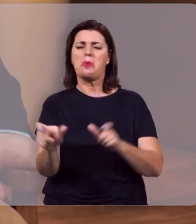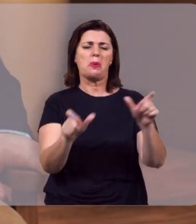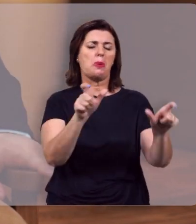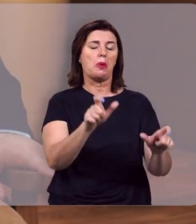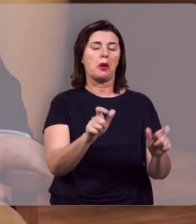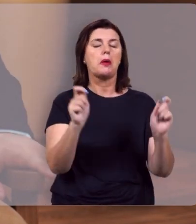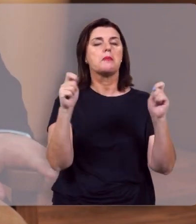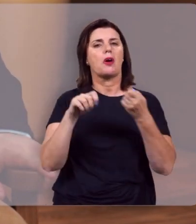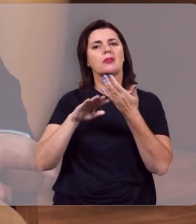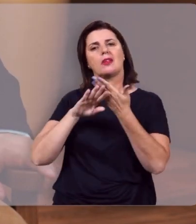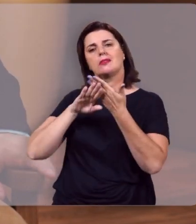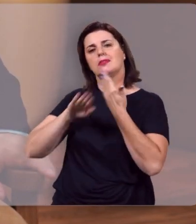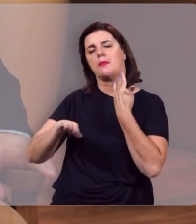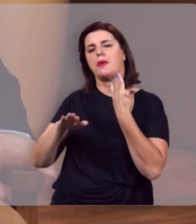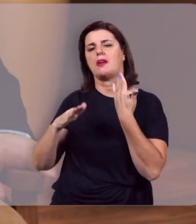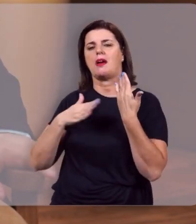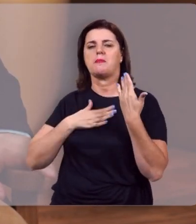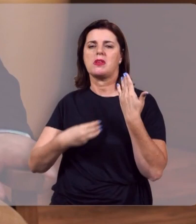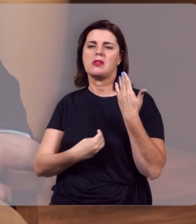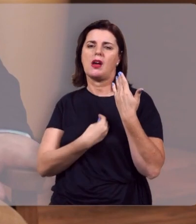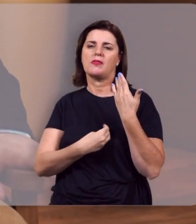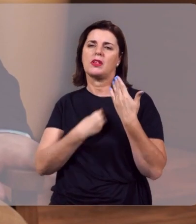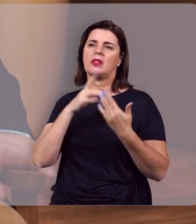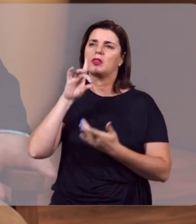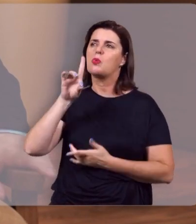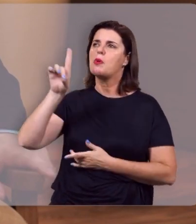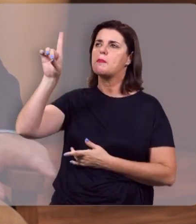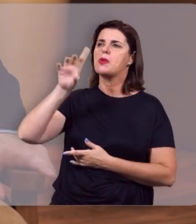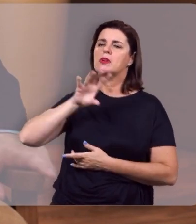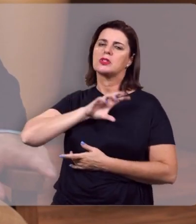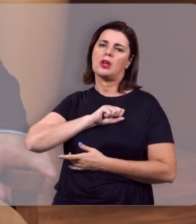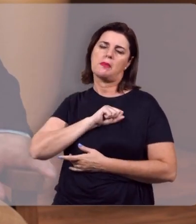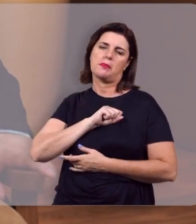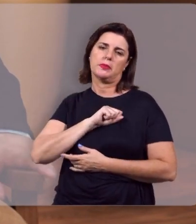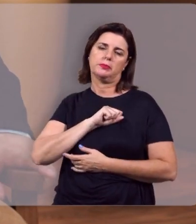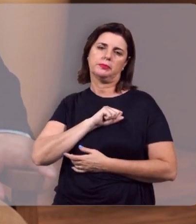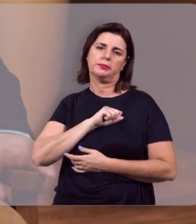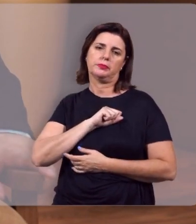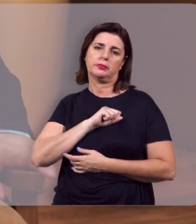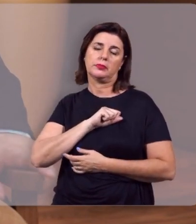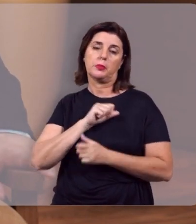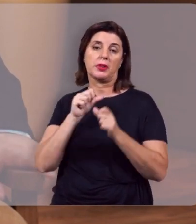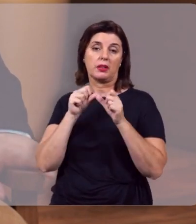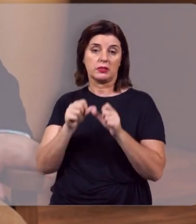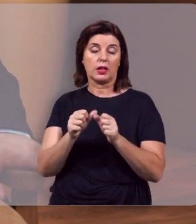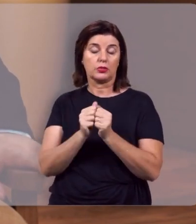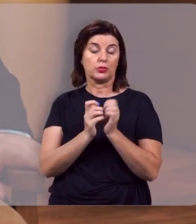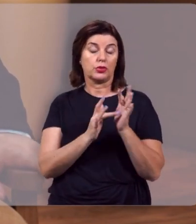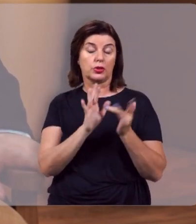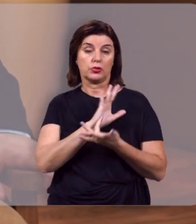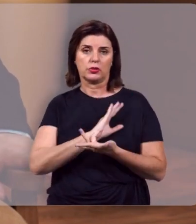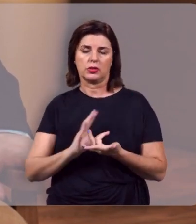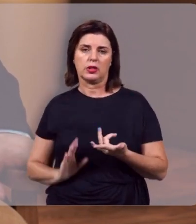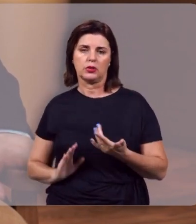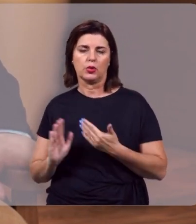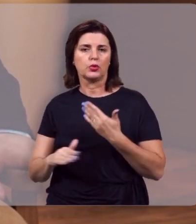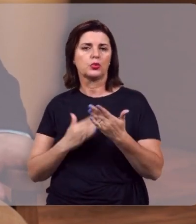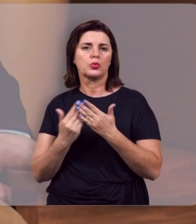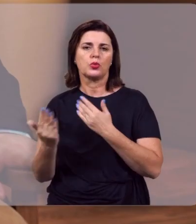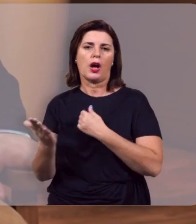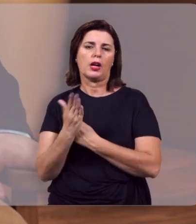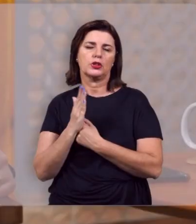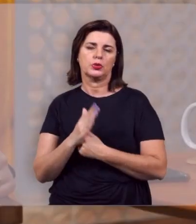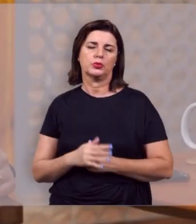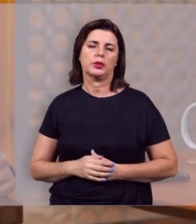criatura poderá nos separar do amor de Deus que está em Cristo Jesus. tudo vai cooperar para nos levar a